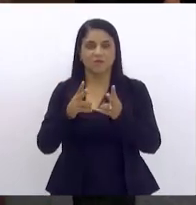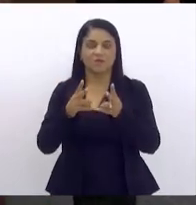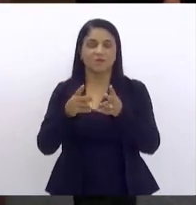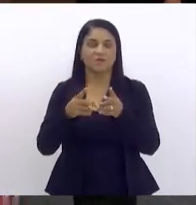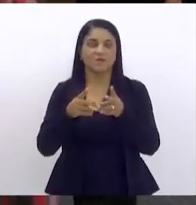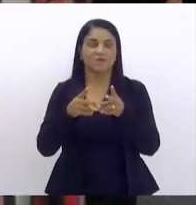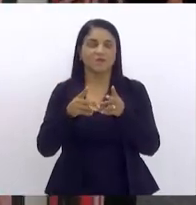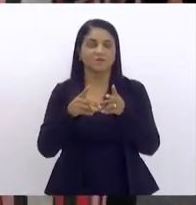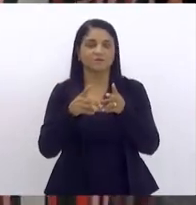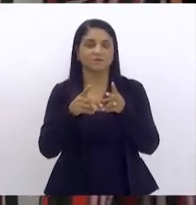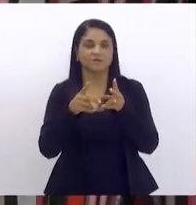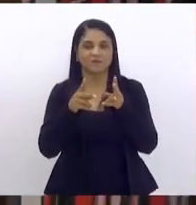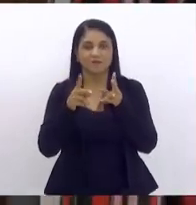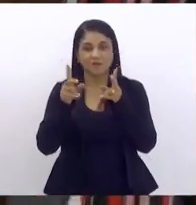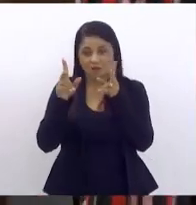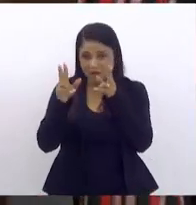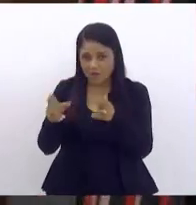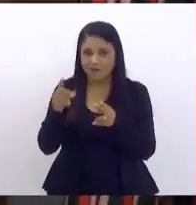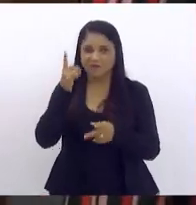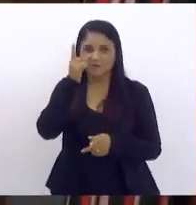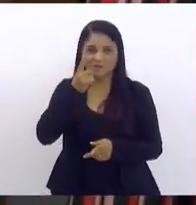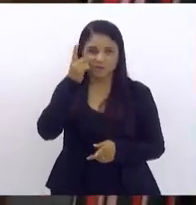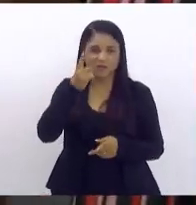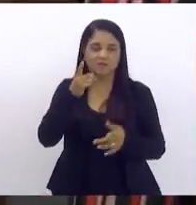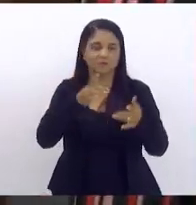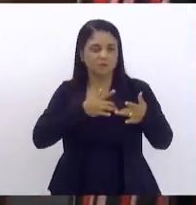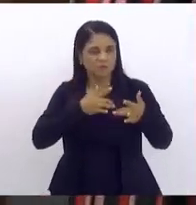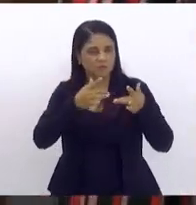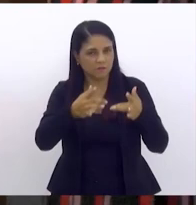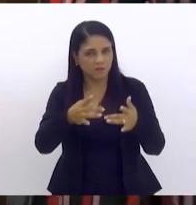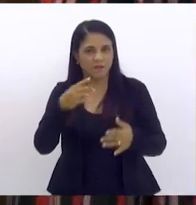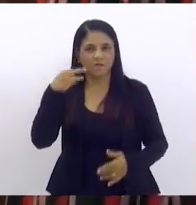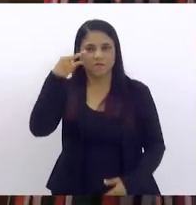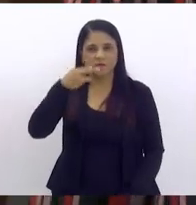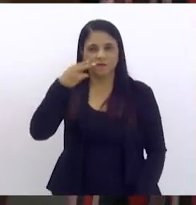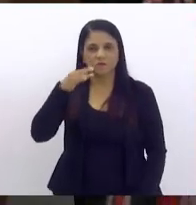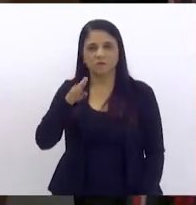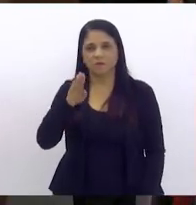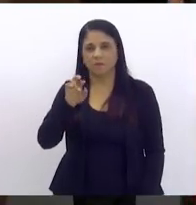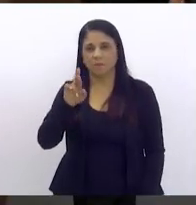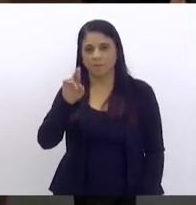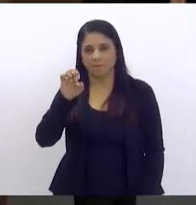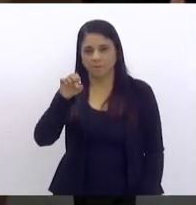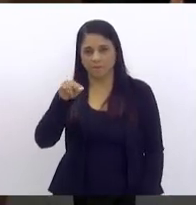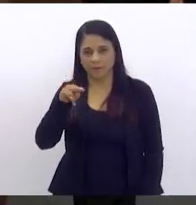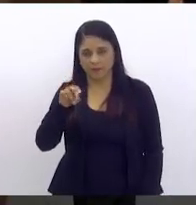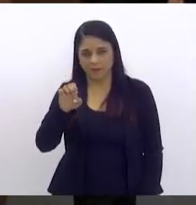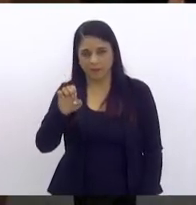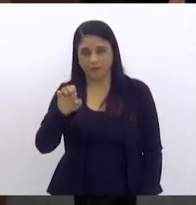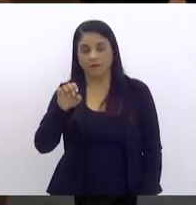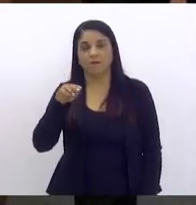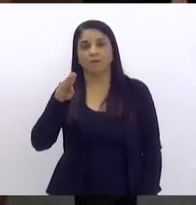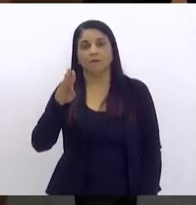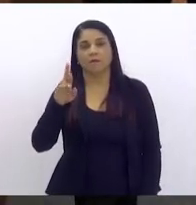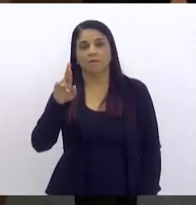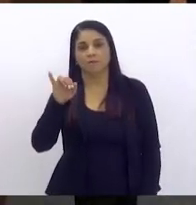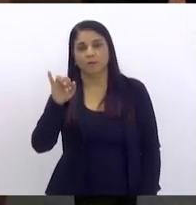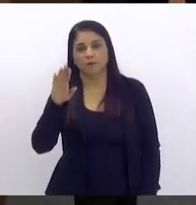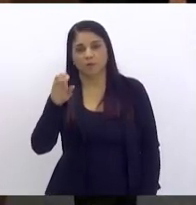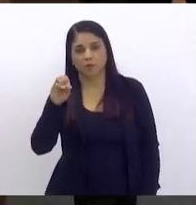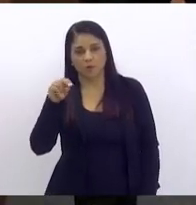antecederam, me solidarizar com a vereadora Beni Brioli, que ontem sofreu um ato grotesco de